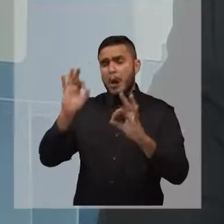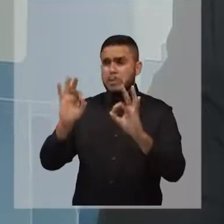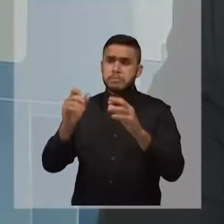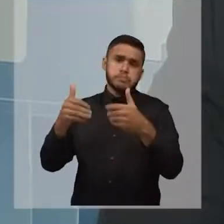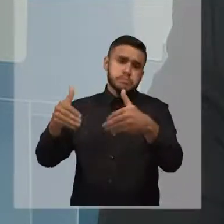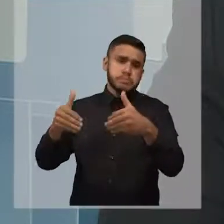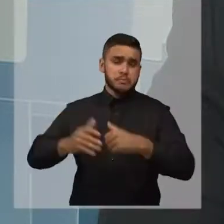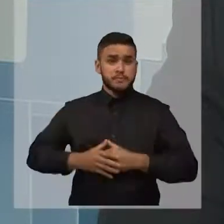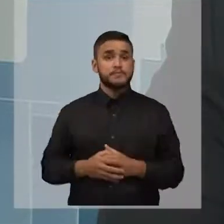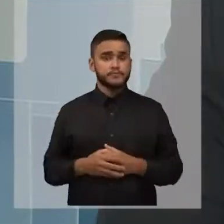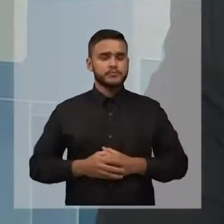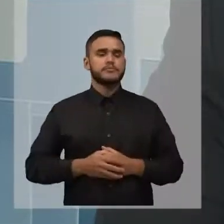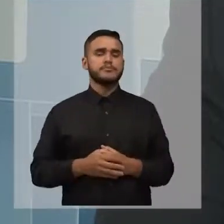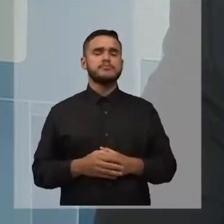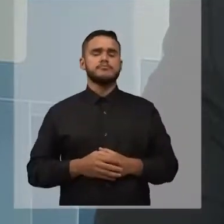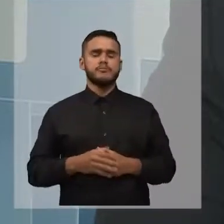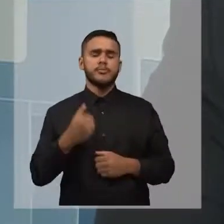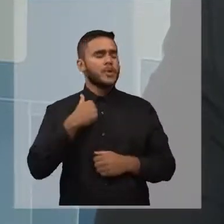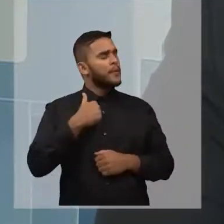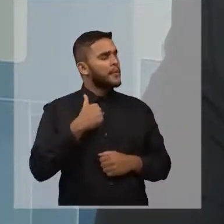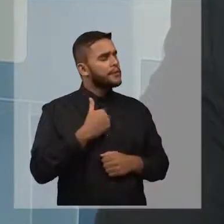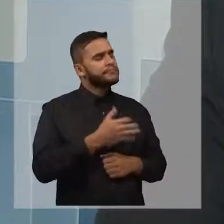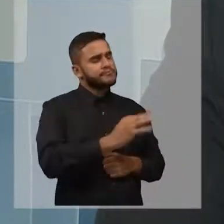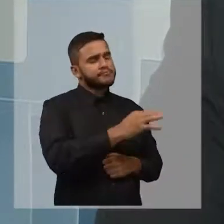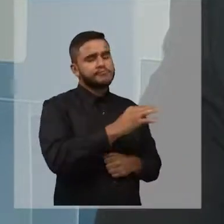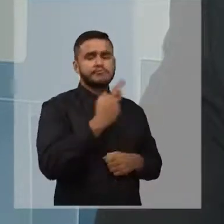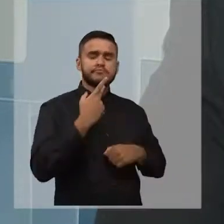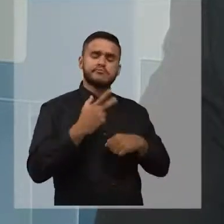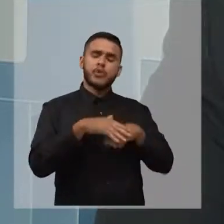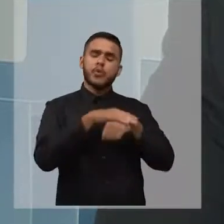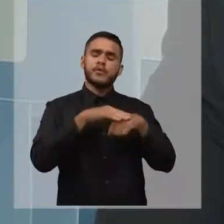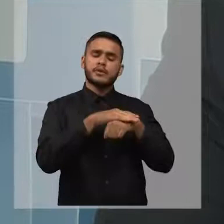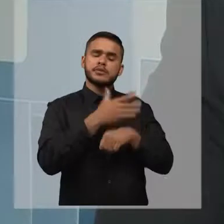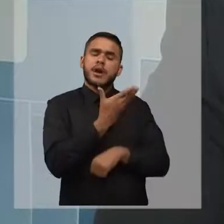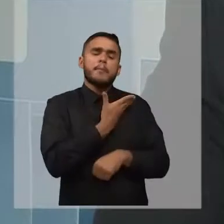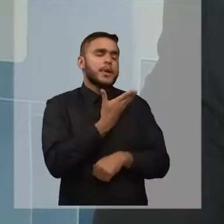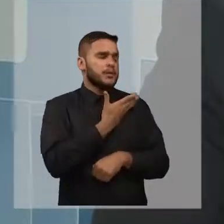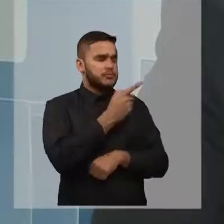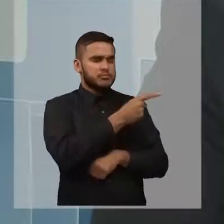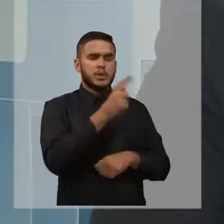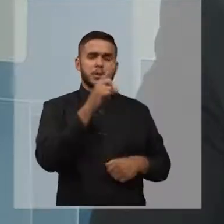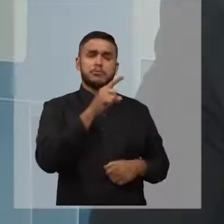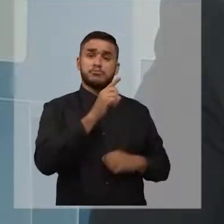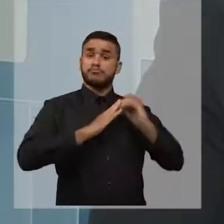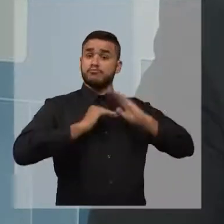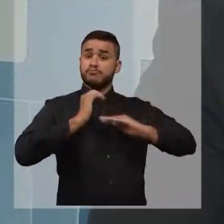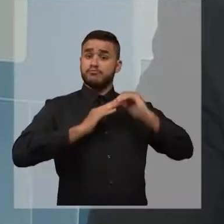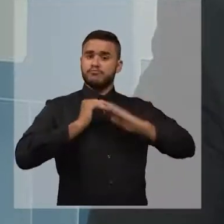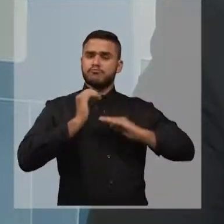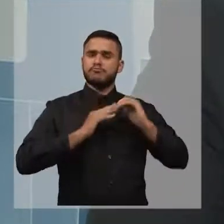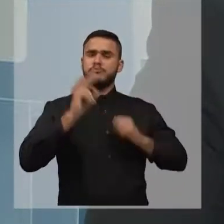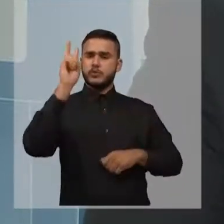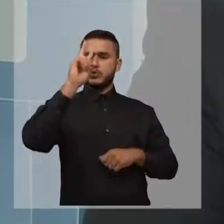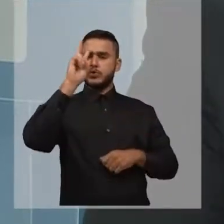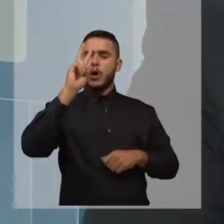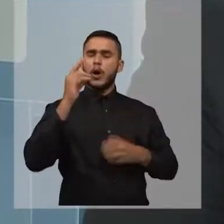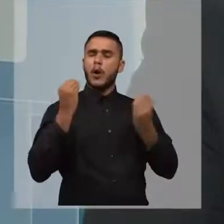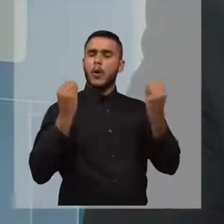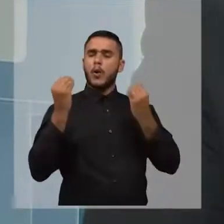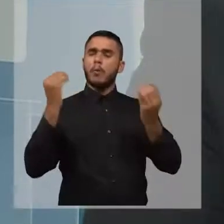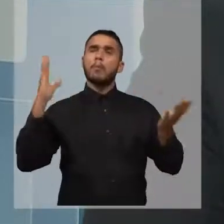historiador, e ele estava defendendo essa história. Eu disse para ele, amigo, eu posso falar